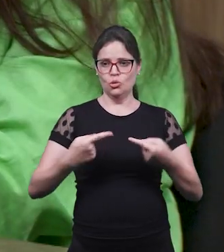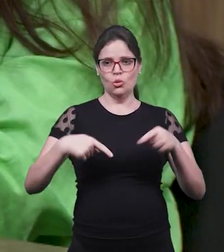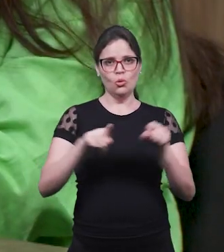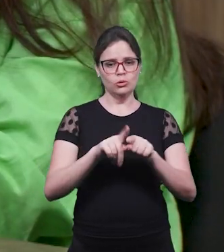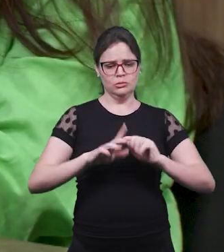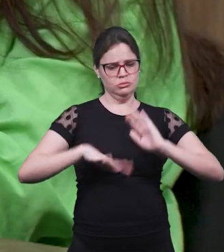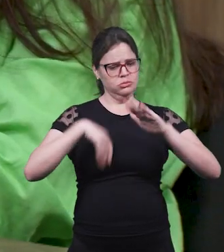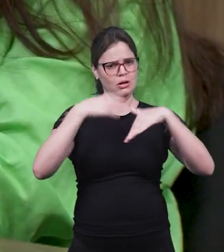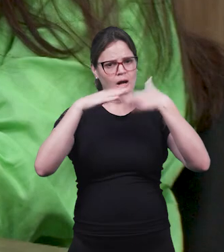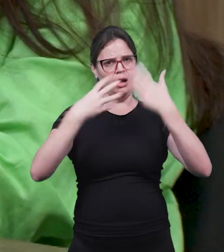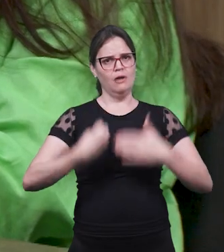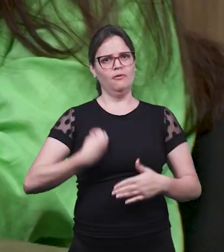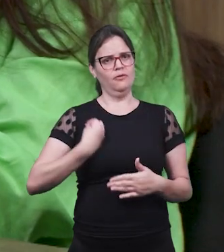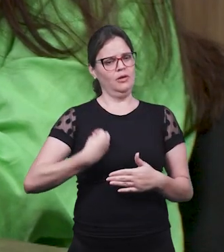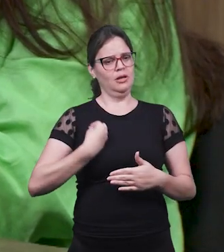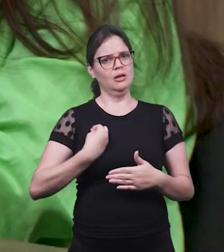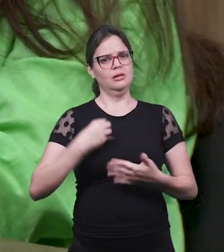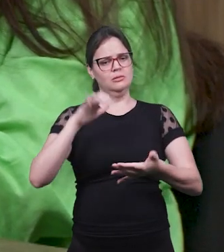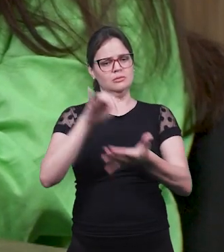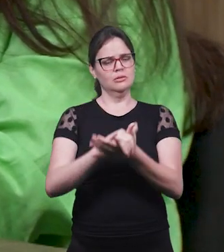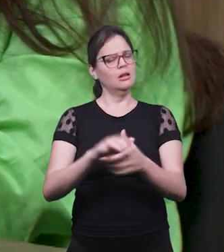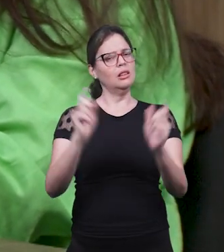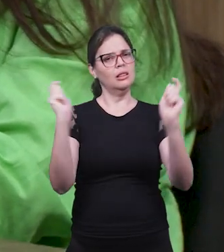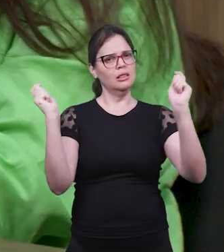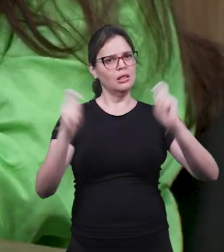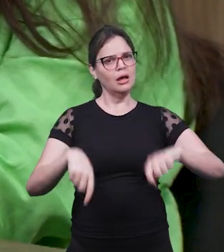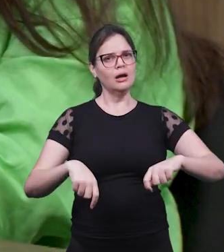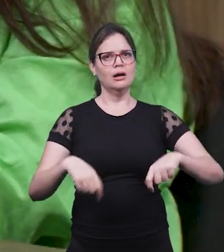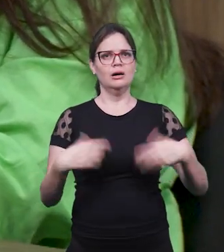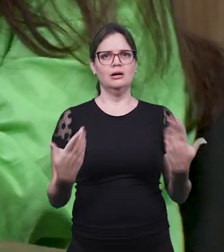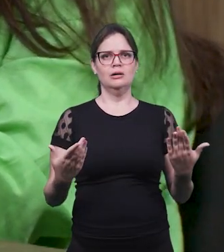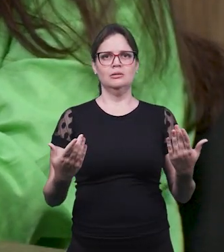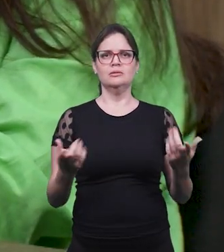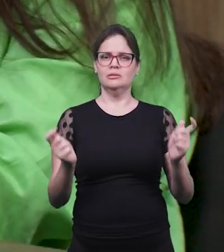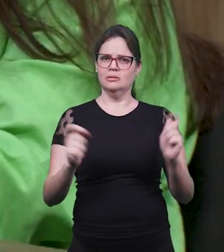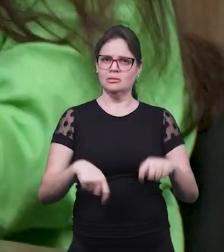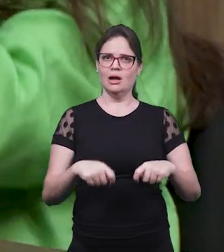juntos, né, como casal, desde o namoro.